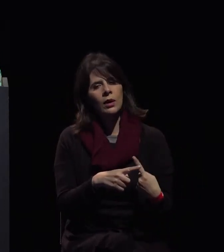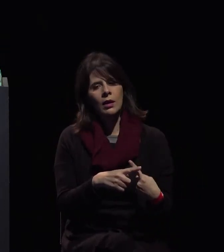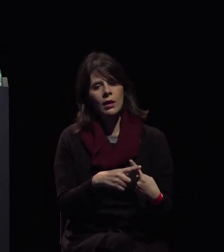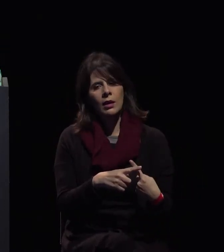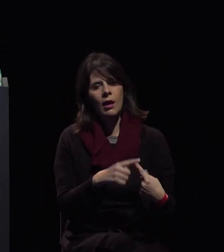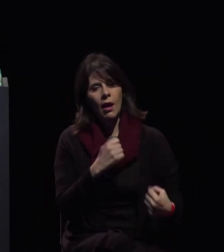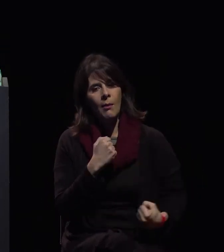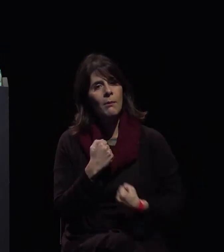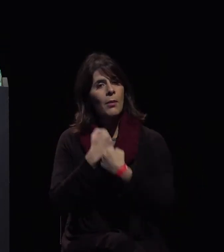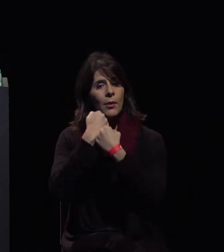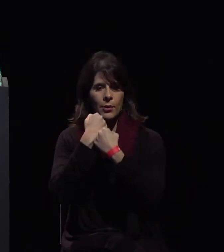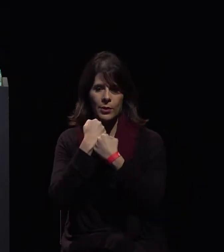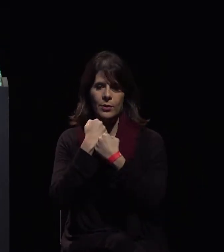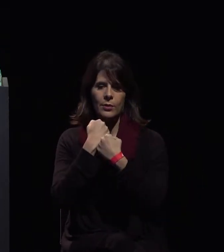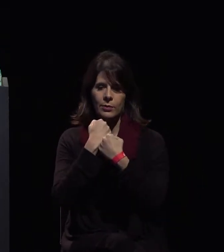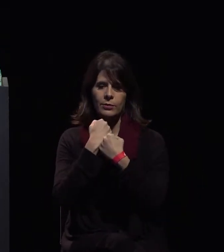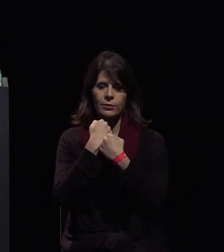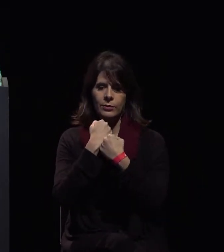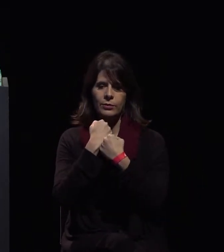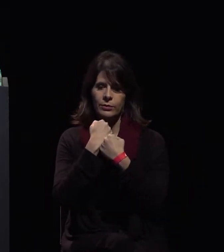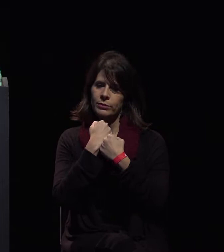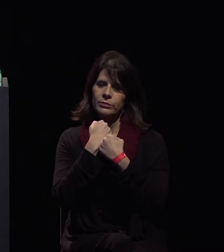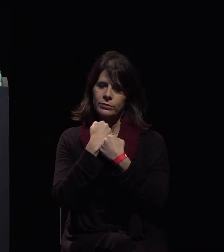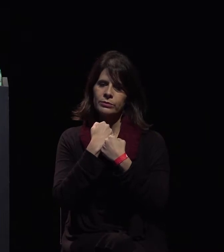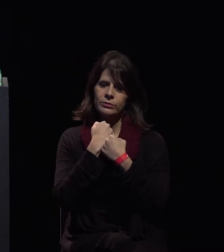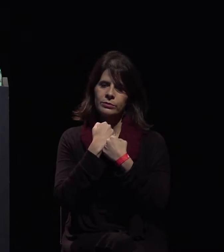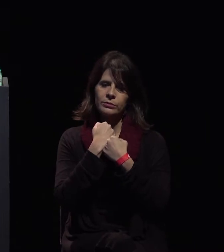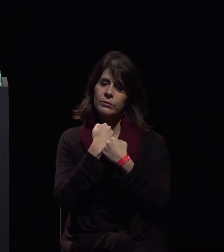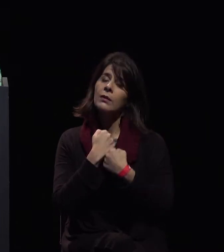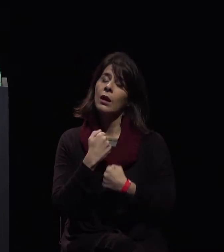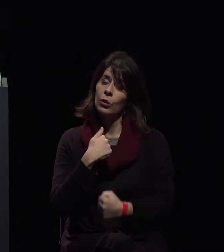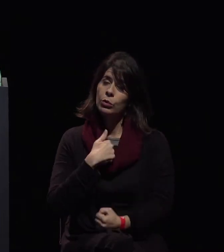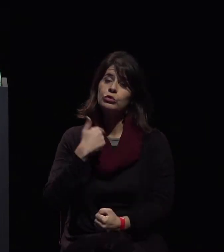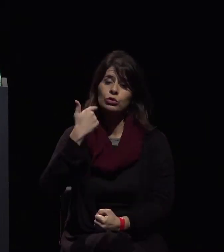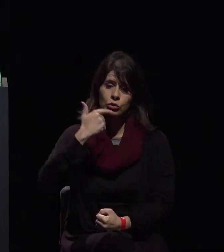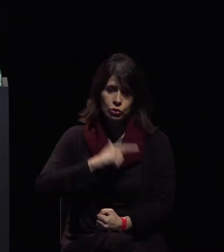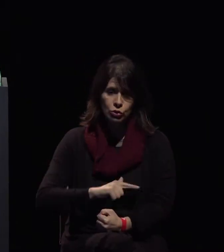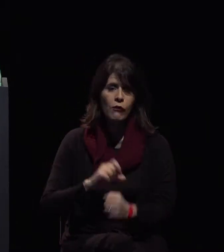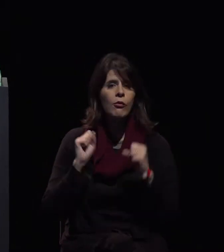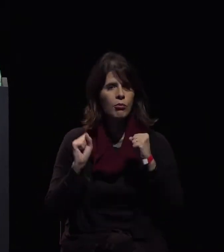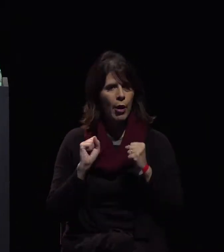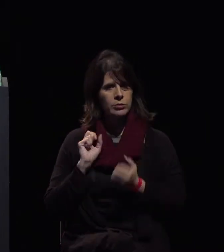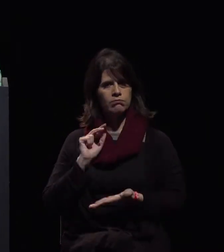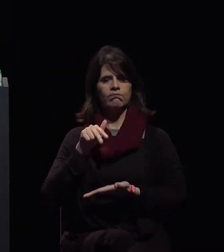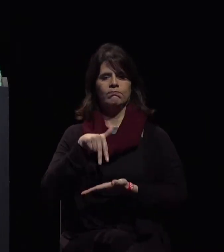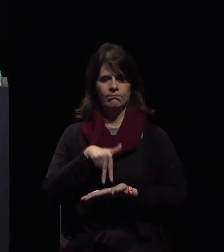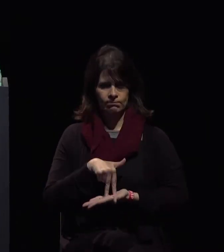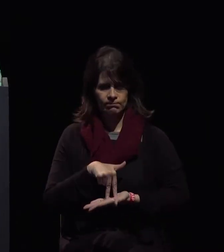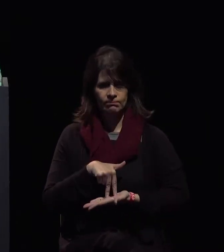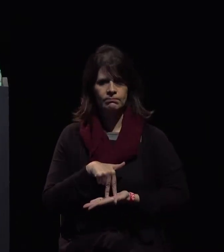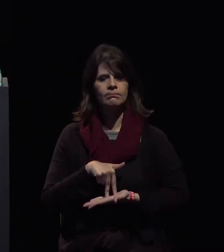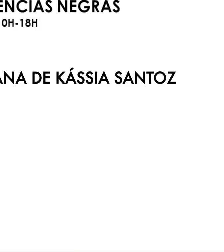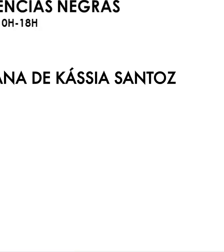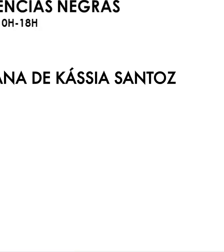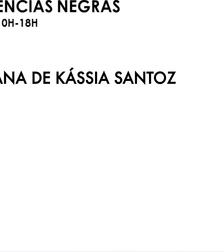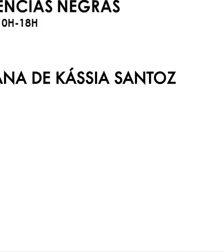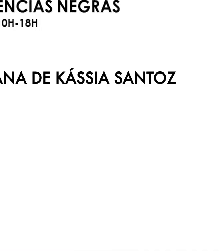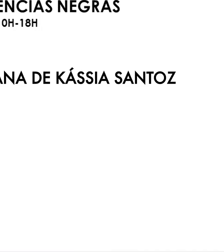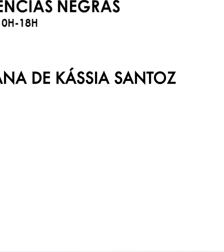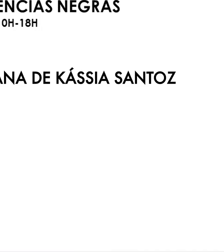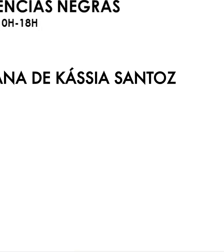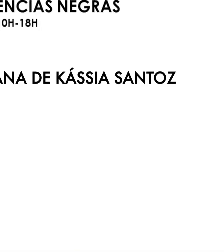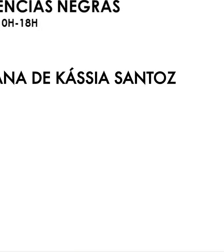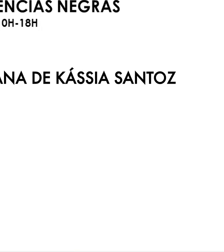esse apoio para que eu pudesse novamente estar aqui, ter este lugar de fala que me é legítimo.